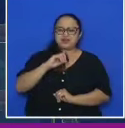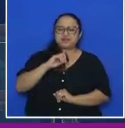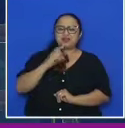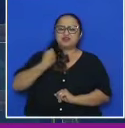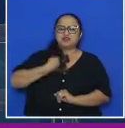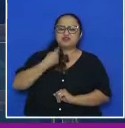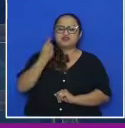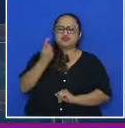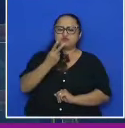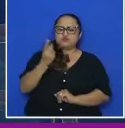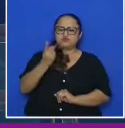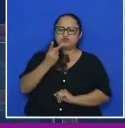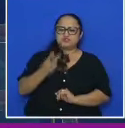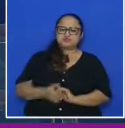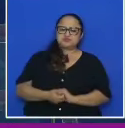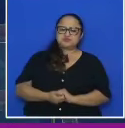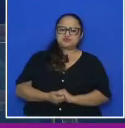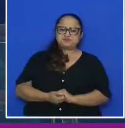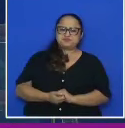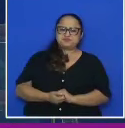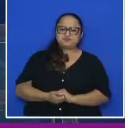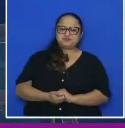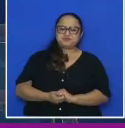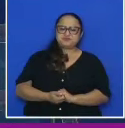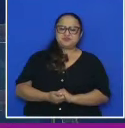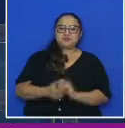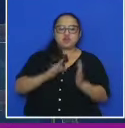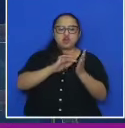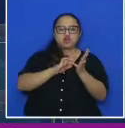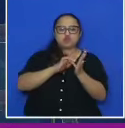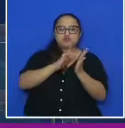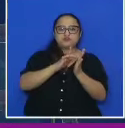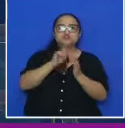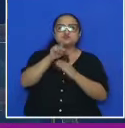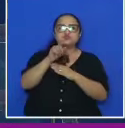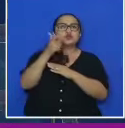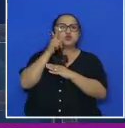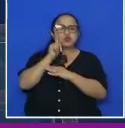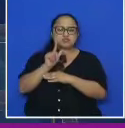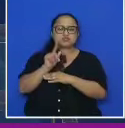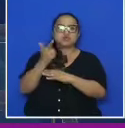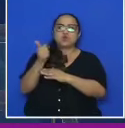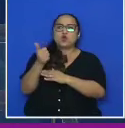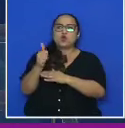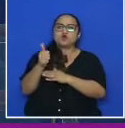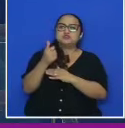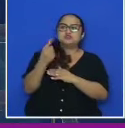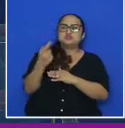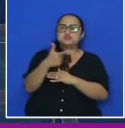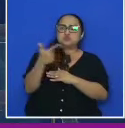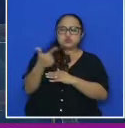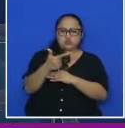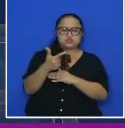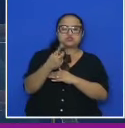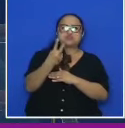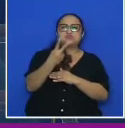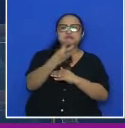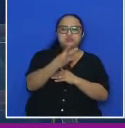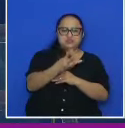12. Amarela, 12. Na Loto Fácil você ganha acertando 11, 12, 13, 14 ou 15